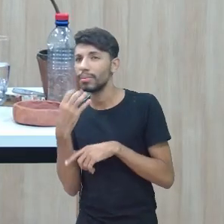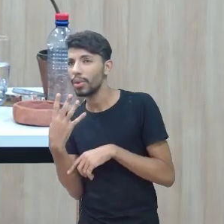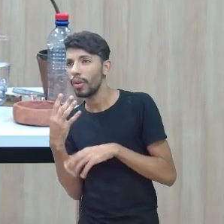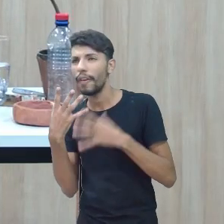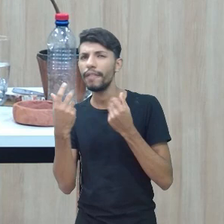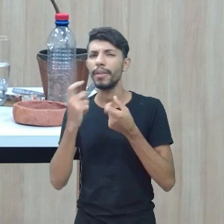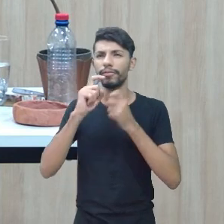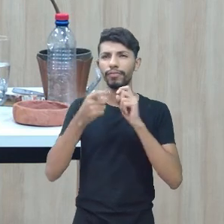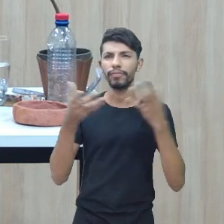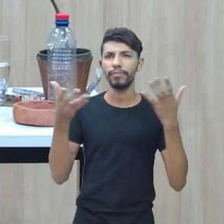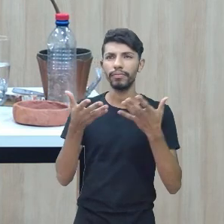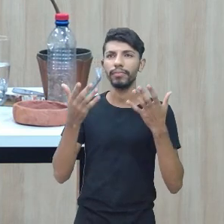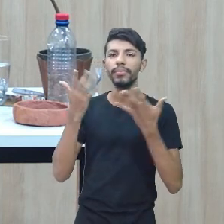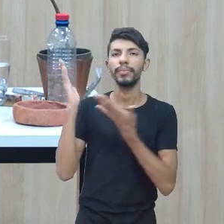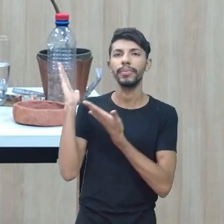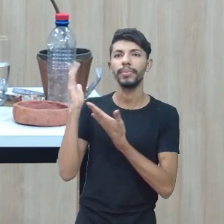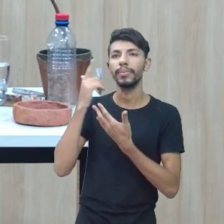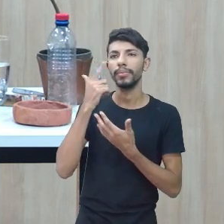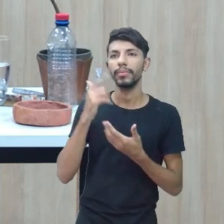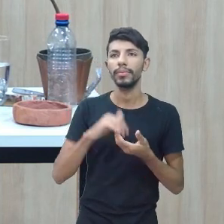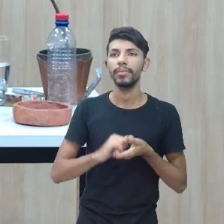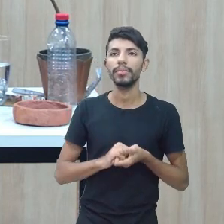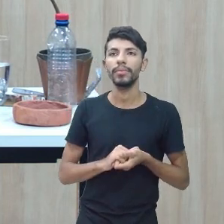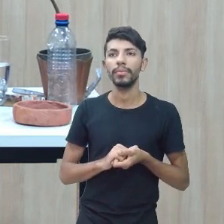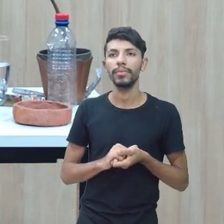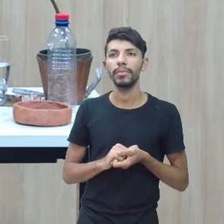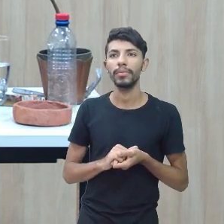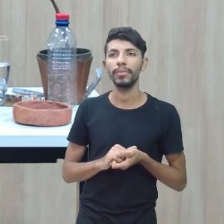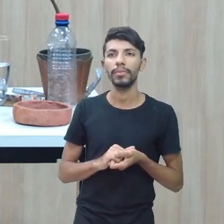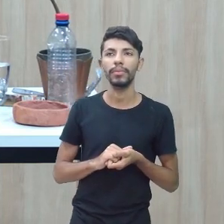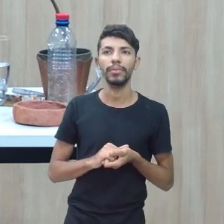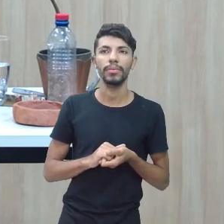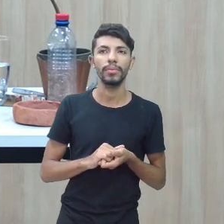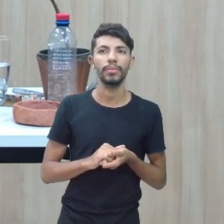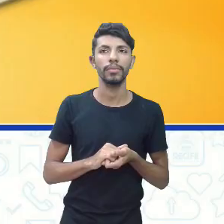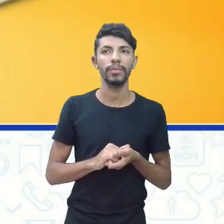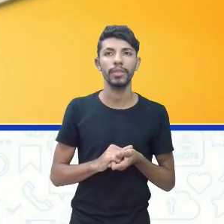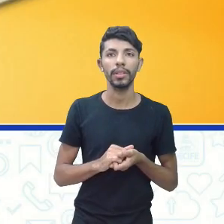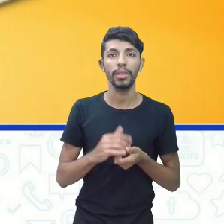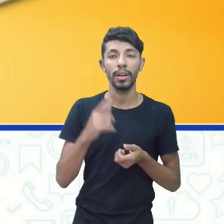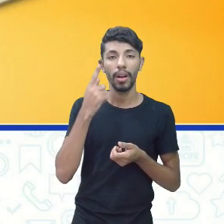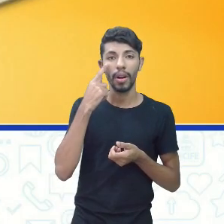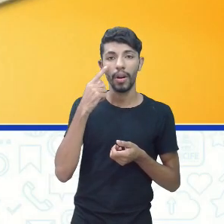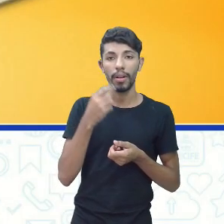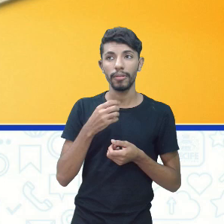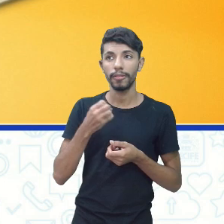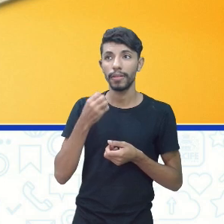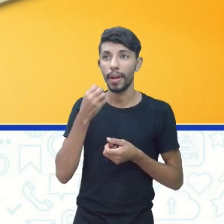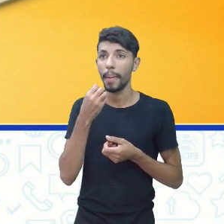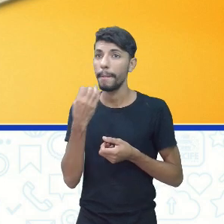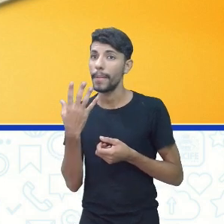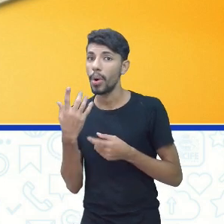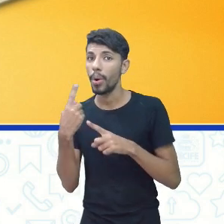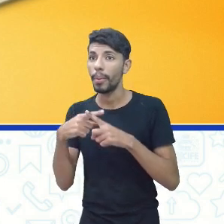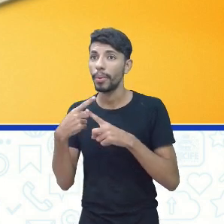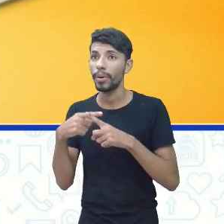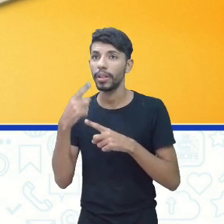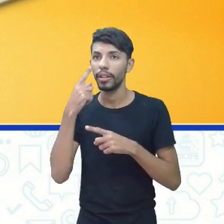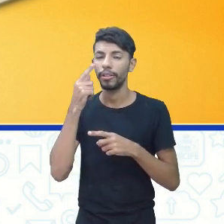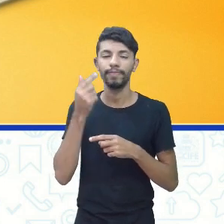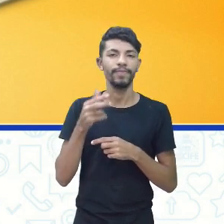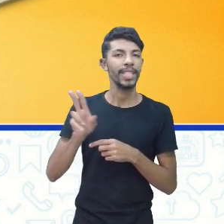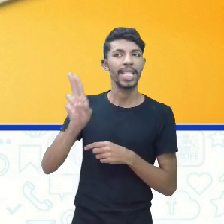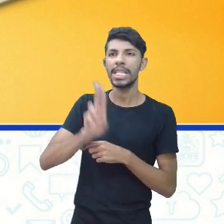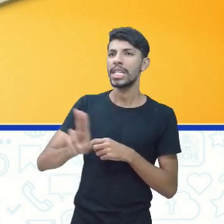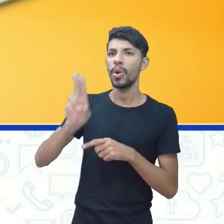e desvantagens. Primeira vantagem, né? Não usa matéria natural.